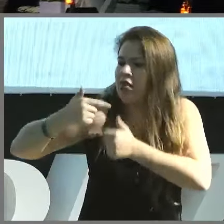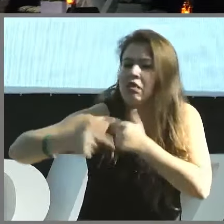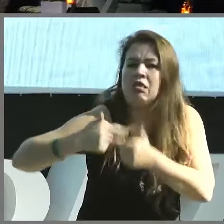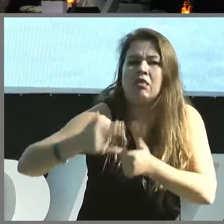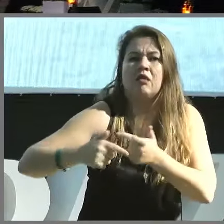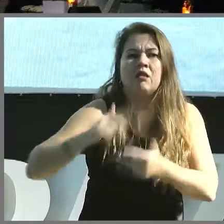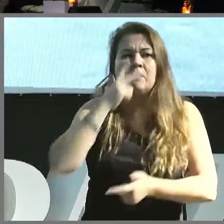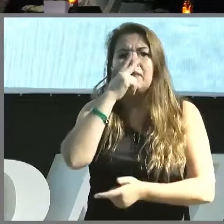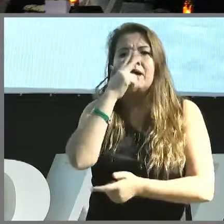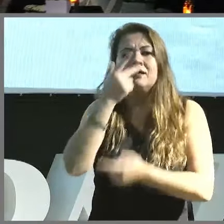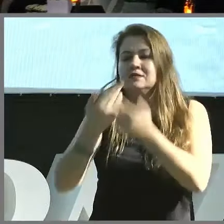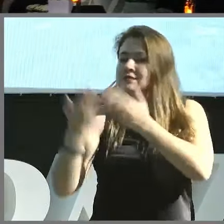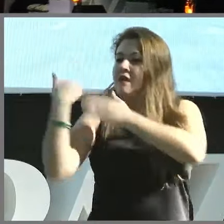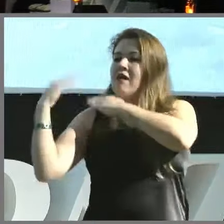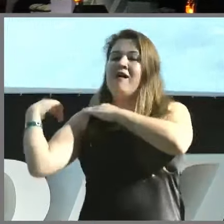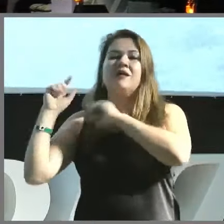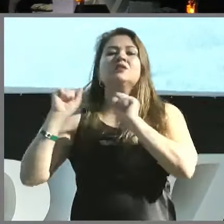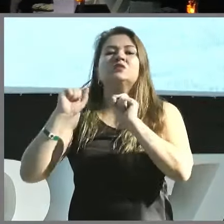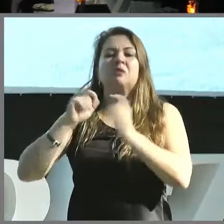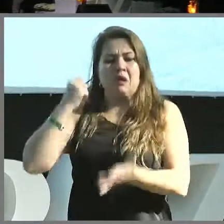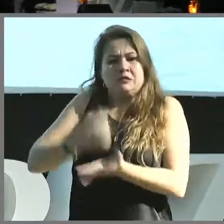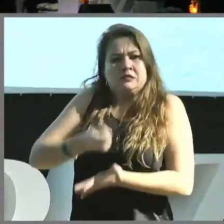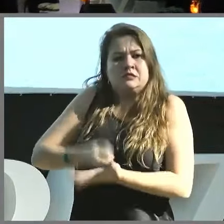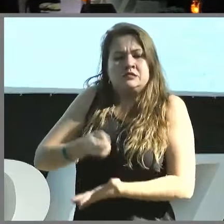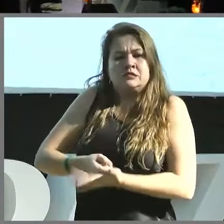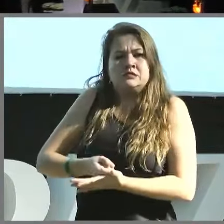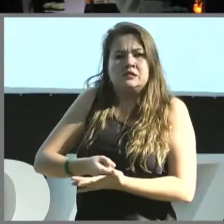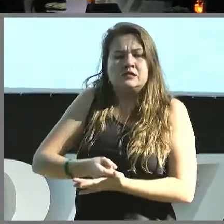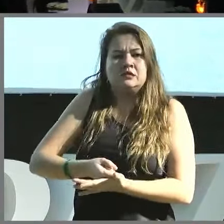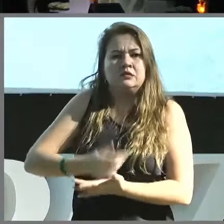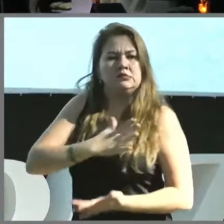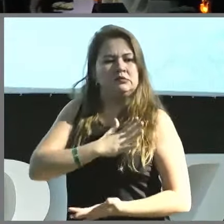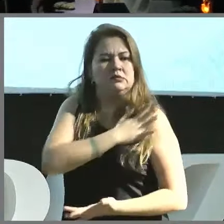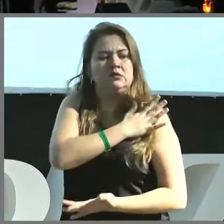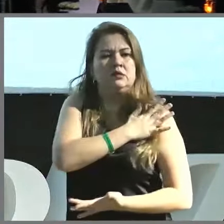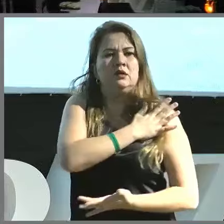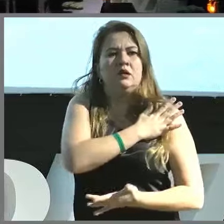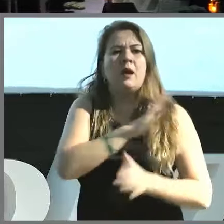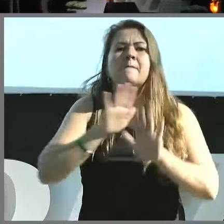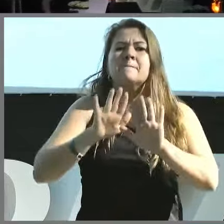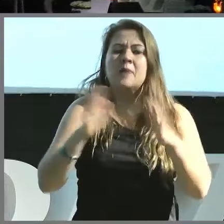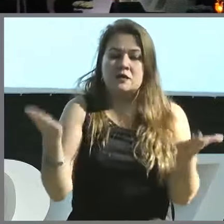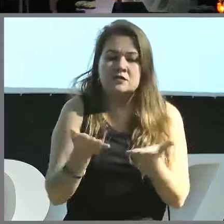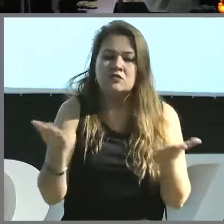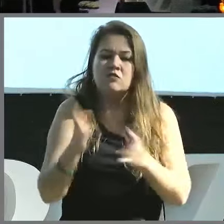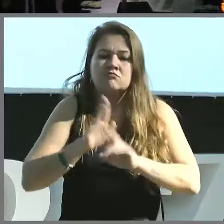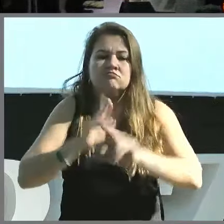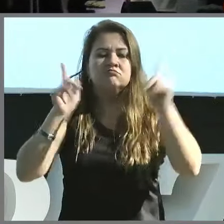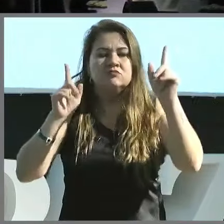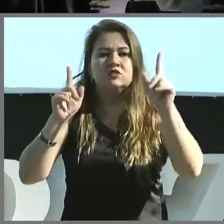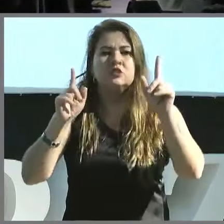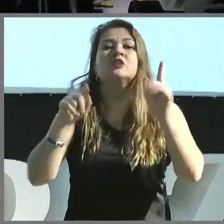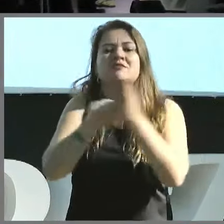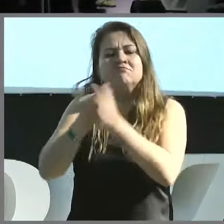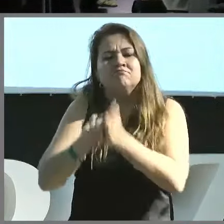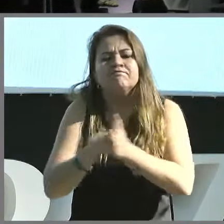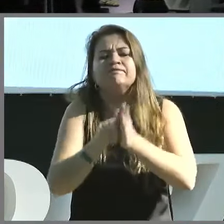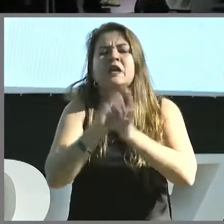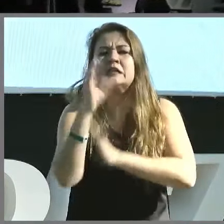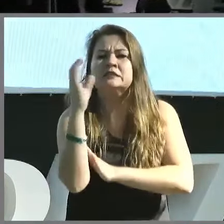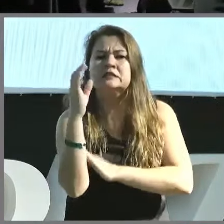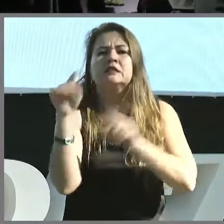que cerceava o progresso, foi necessário que a ciência e a filosofia pudesse se